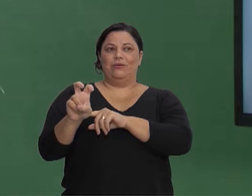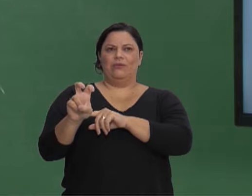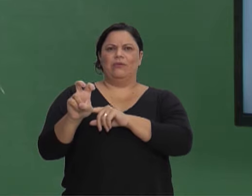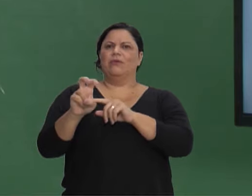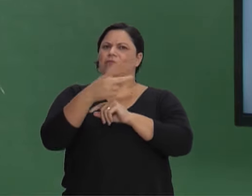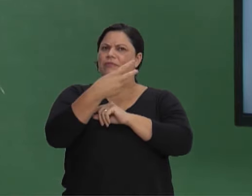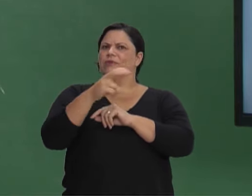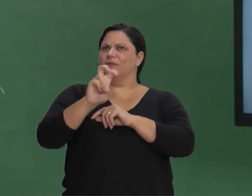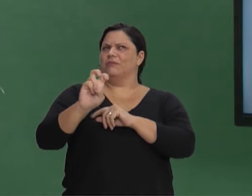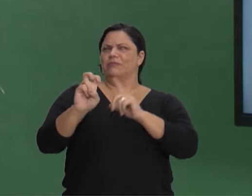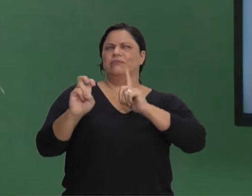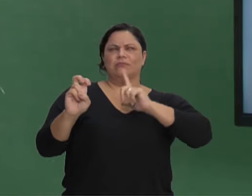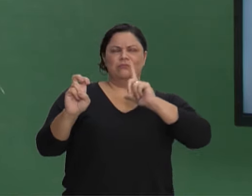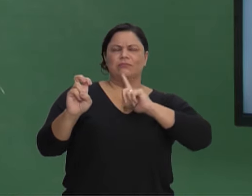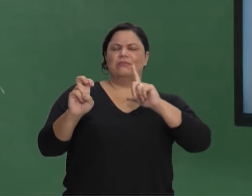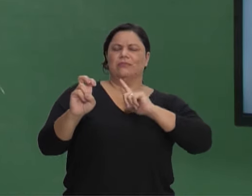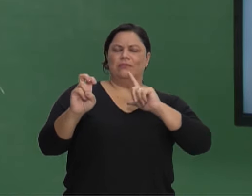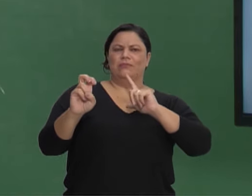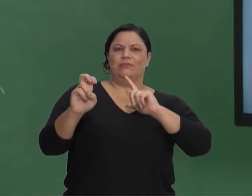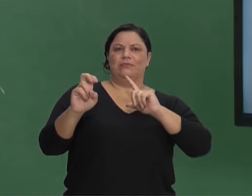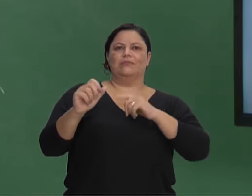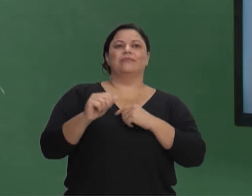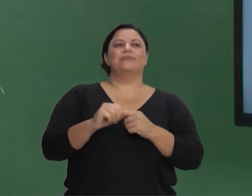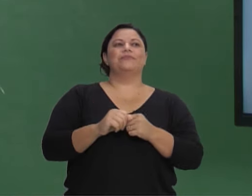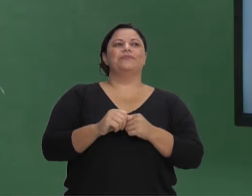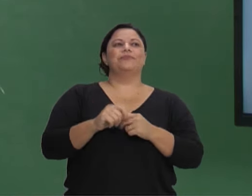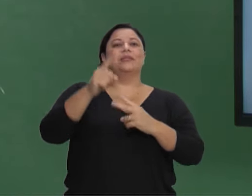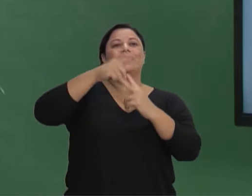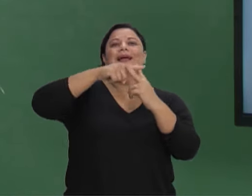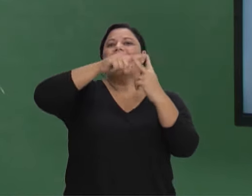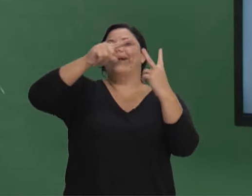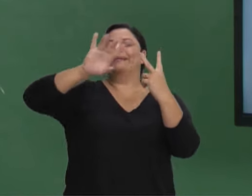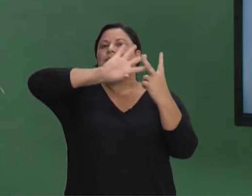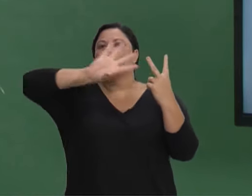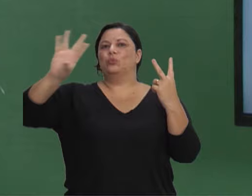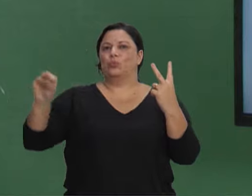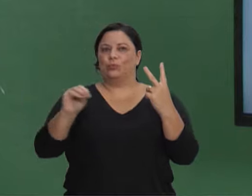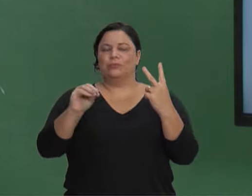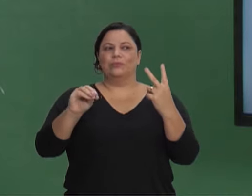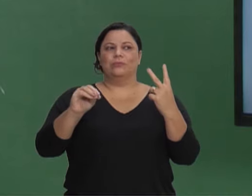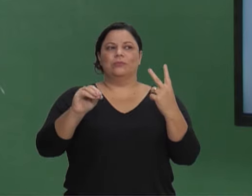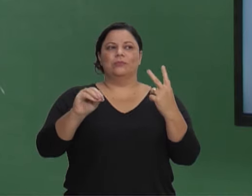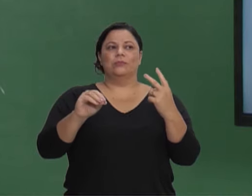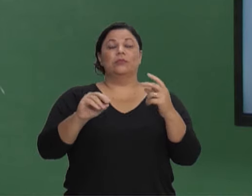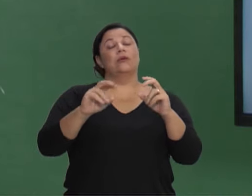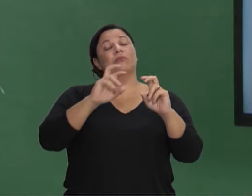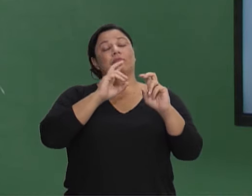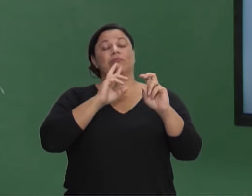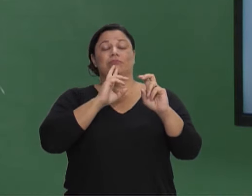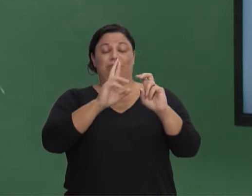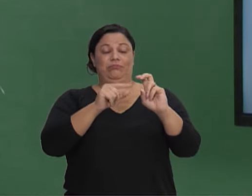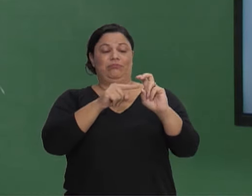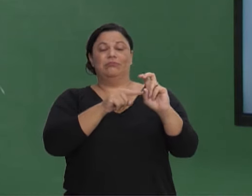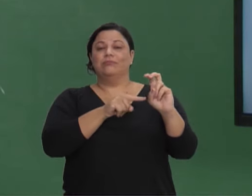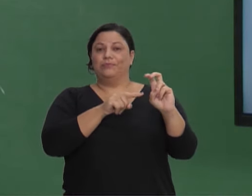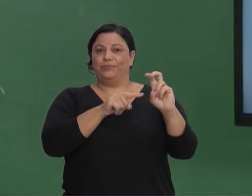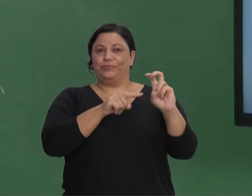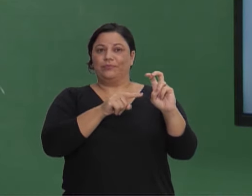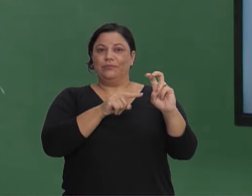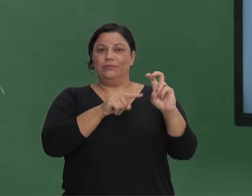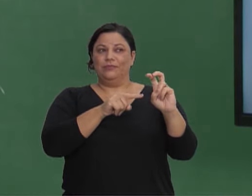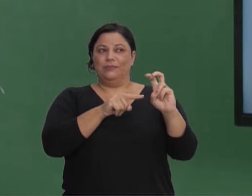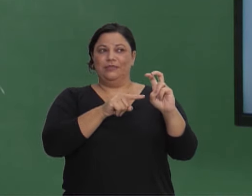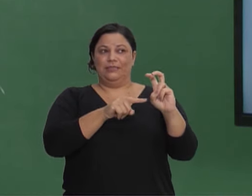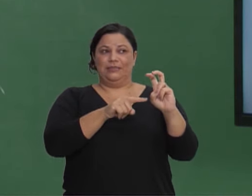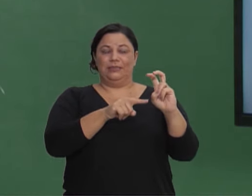né? Então, vou fazer lá, vou colocar 5. Vou colocar aqui direto, porque 9 mais